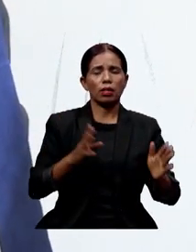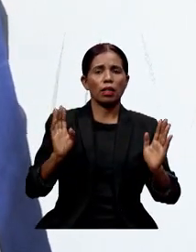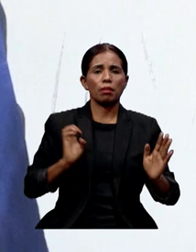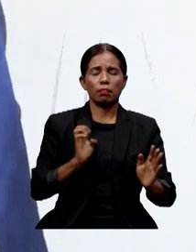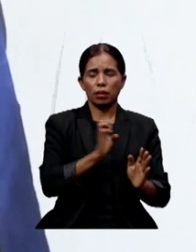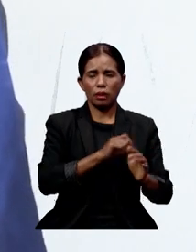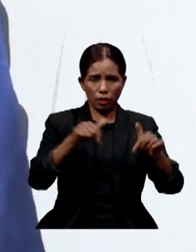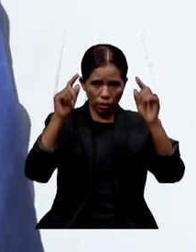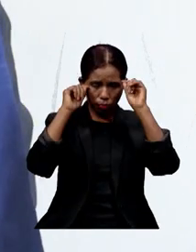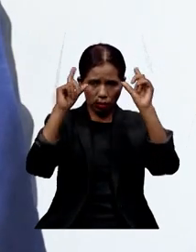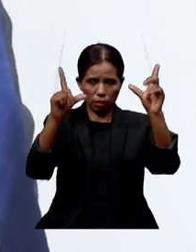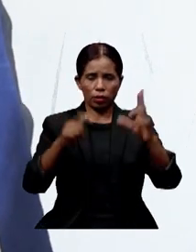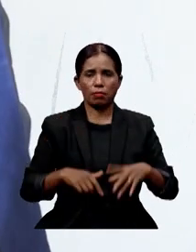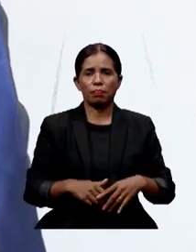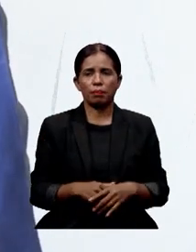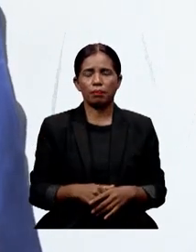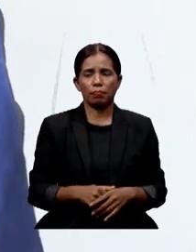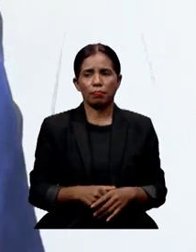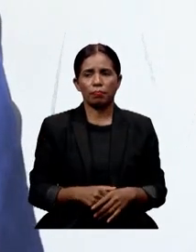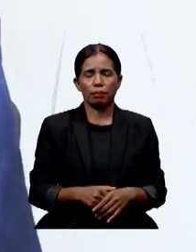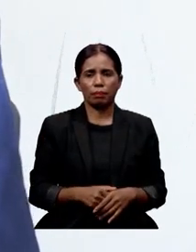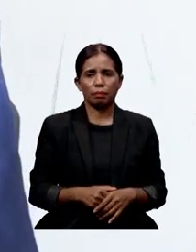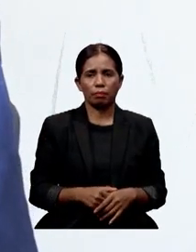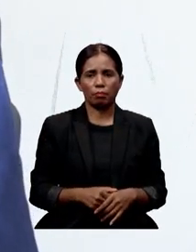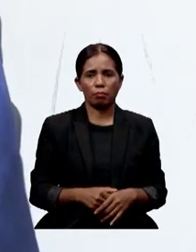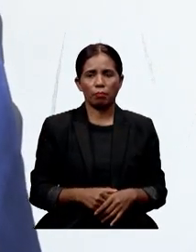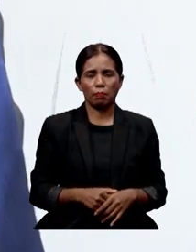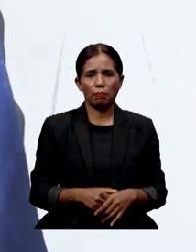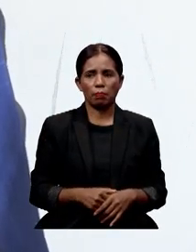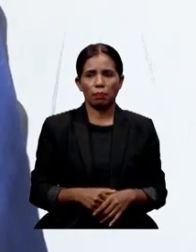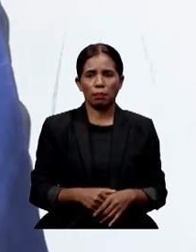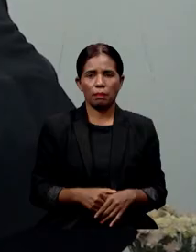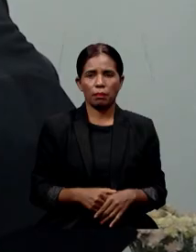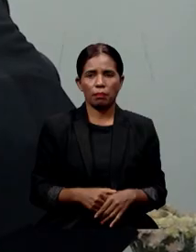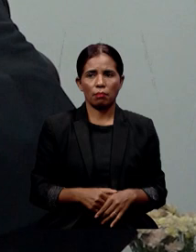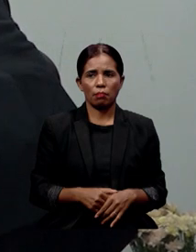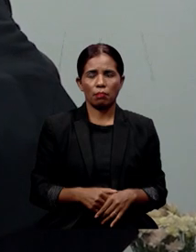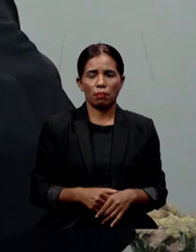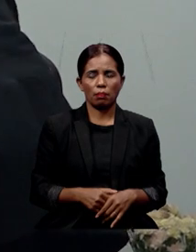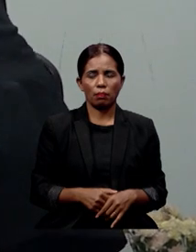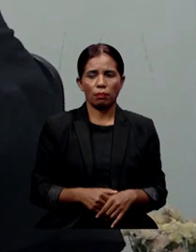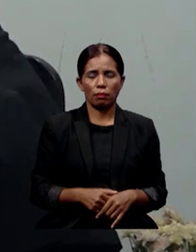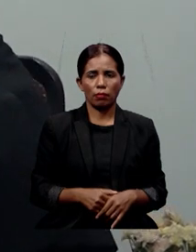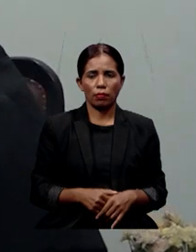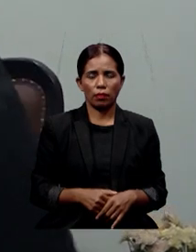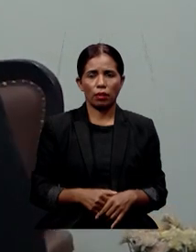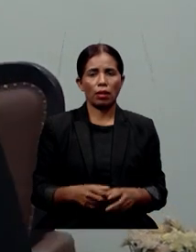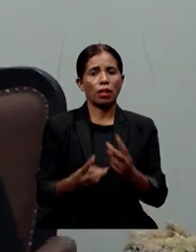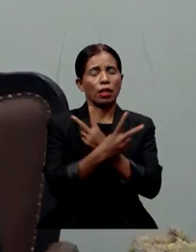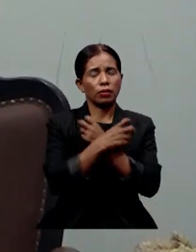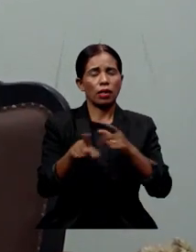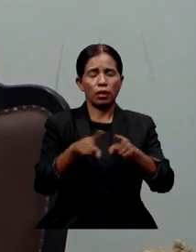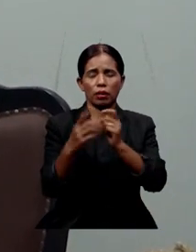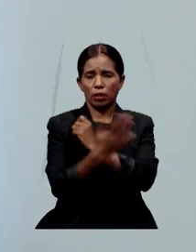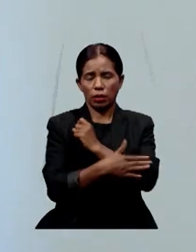Timor-Leste. To be in Delhi, to be among the Timorese people. Austria nudar país ida nebe fo